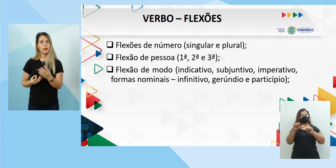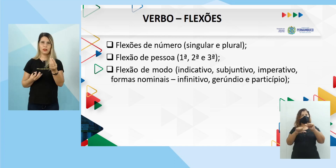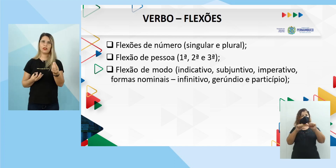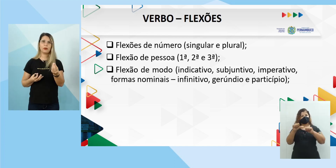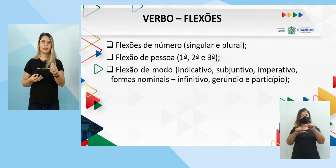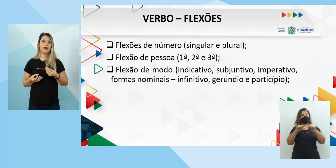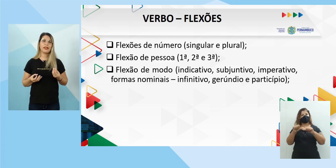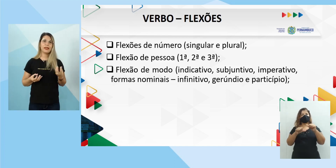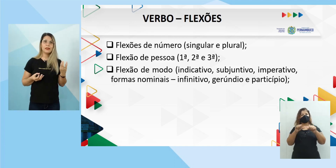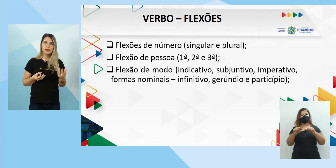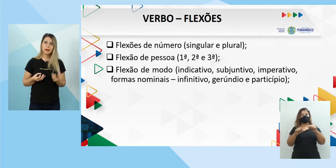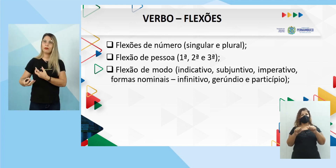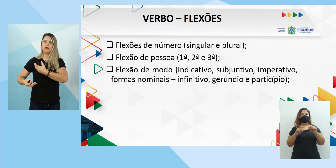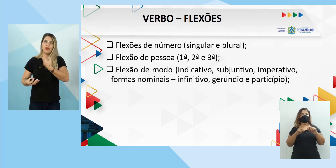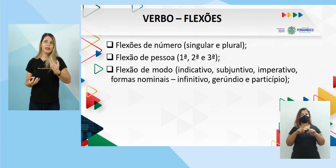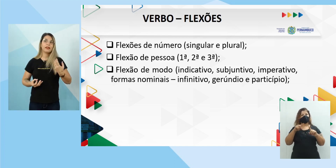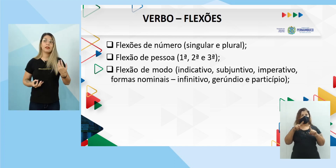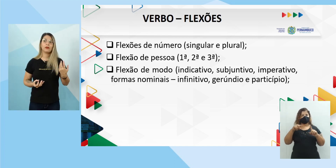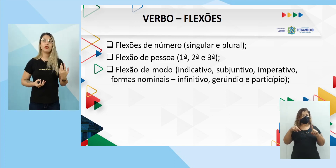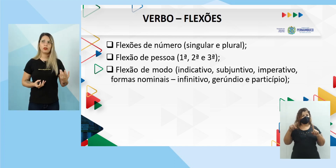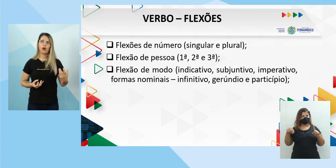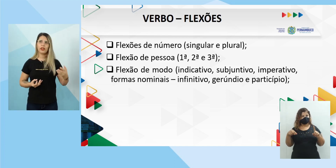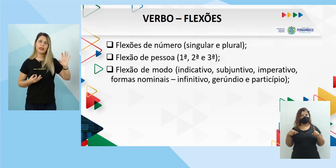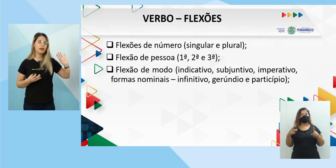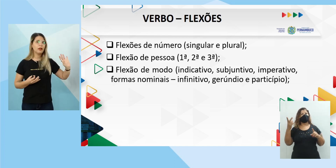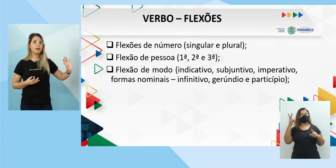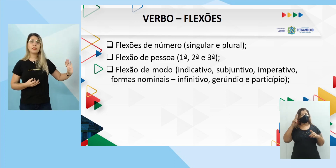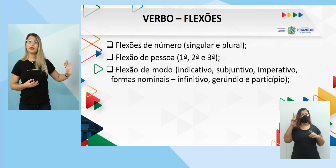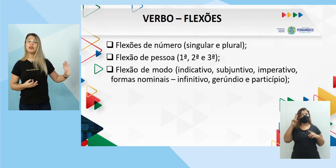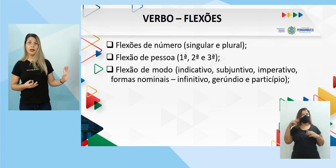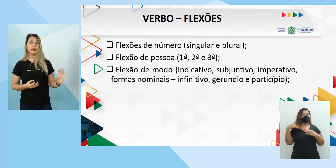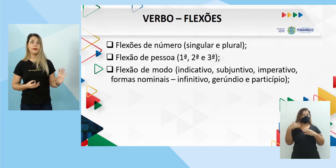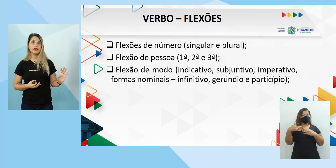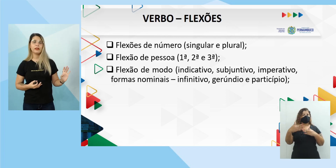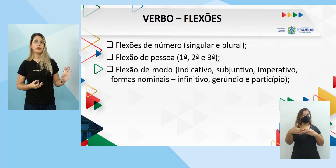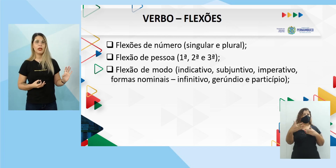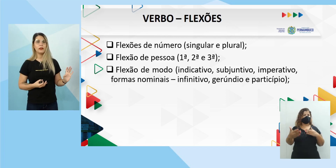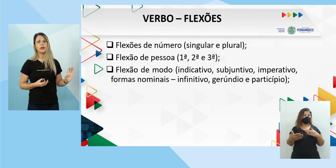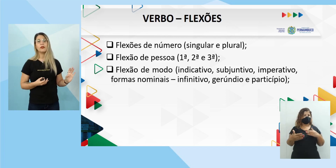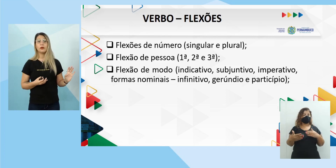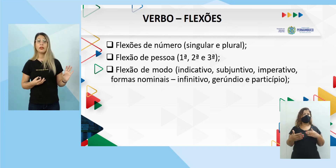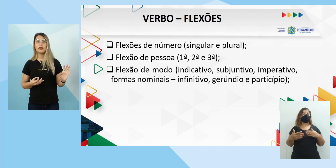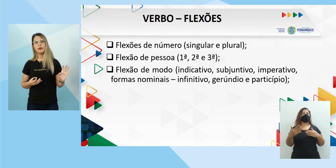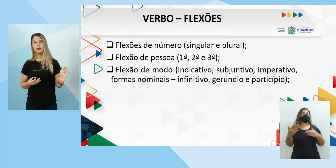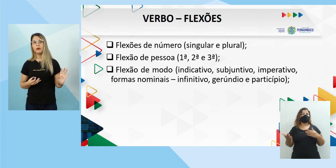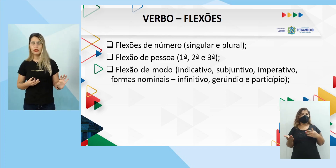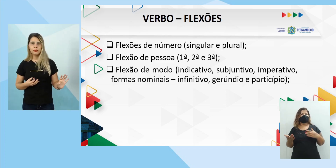modificação que a gente chama de variação, né? Uma variação histórica. Vocês já devem ter estudado